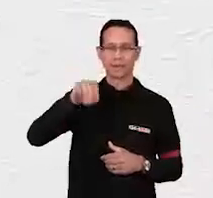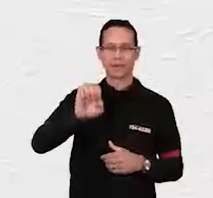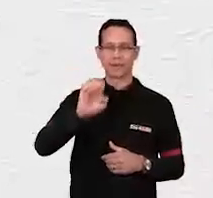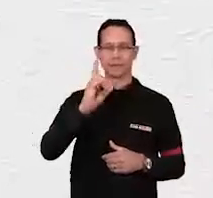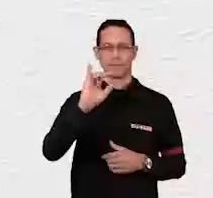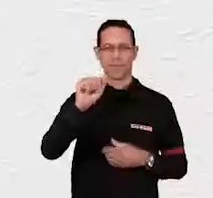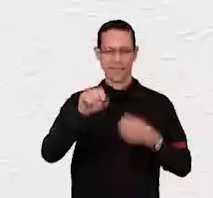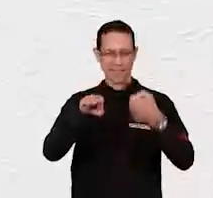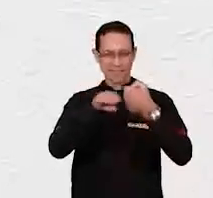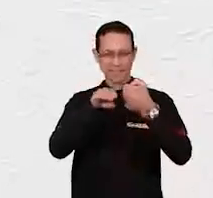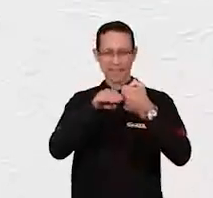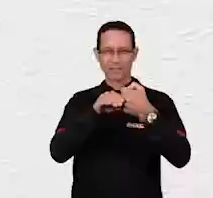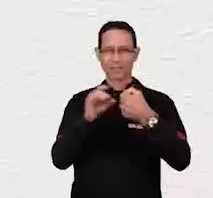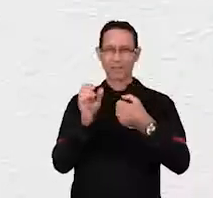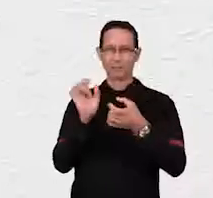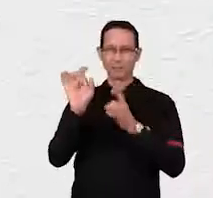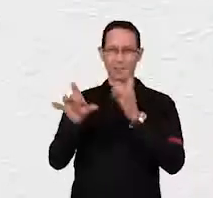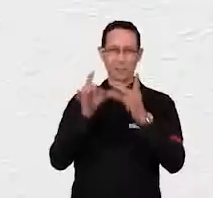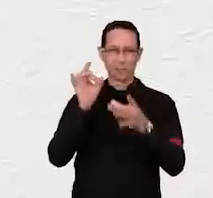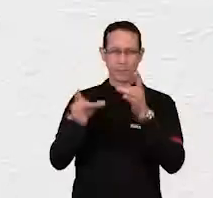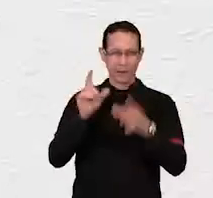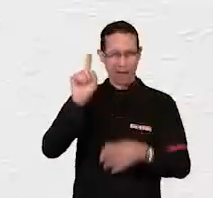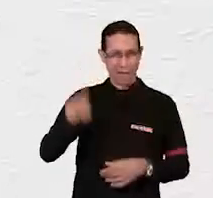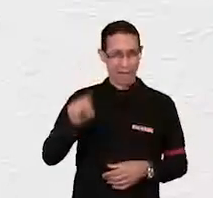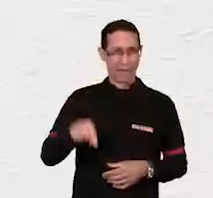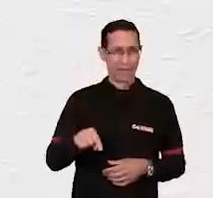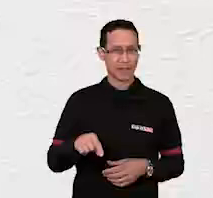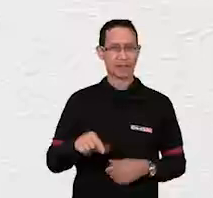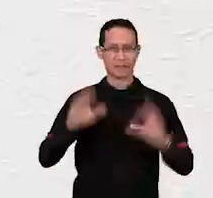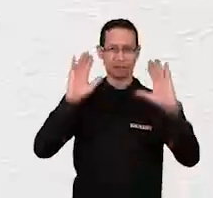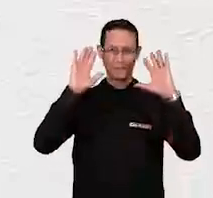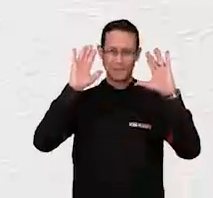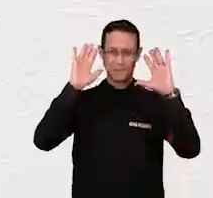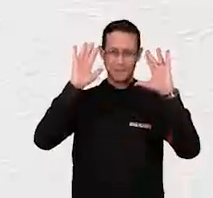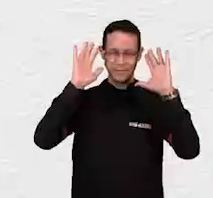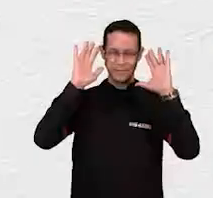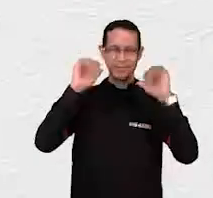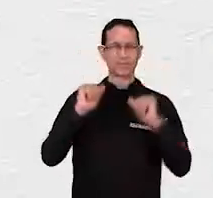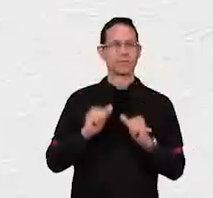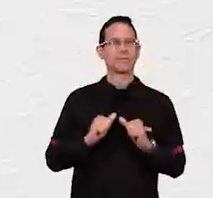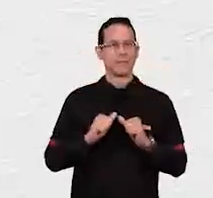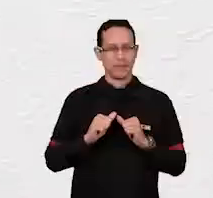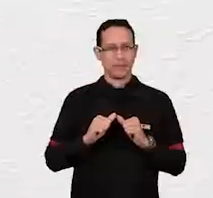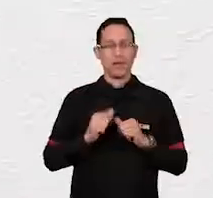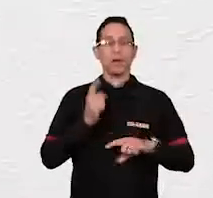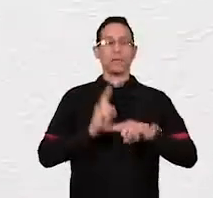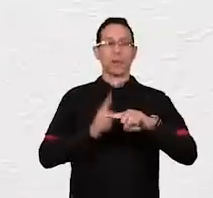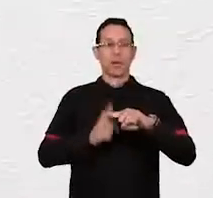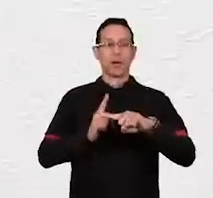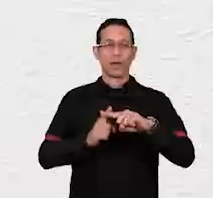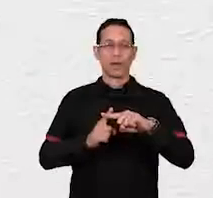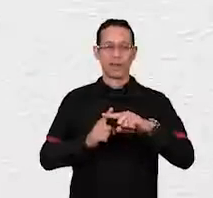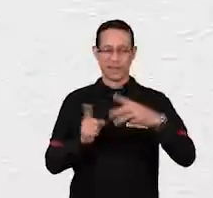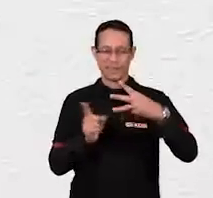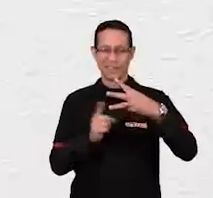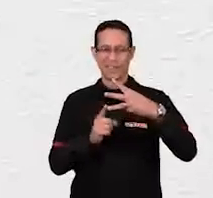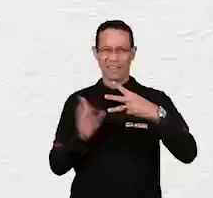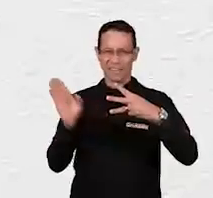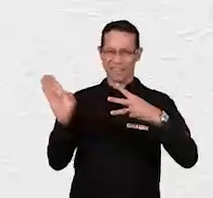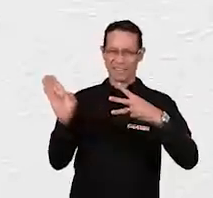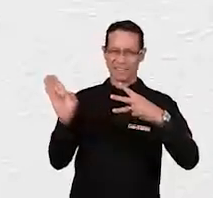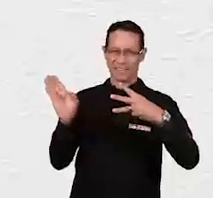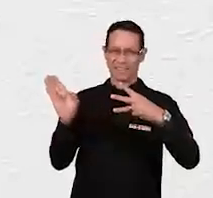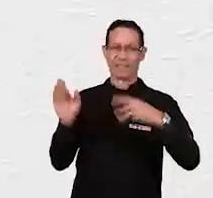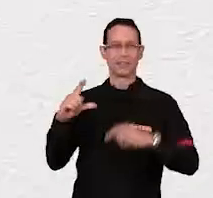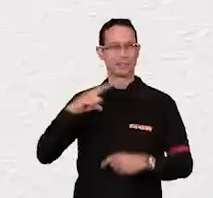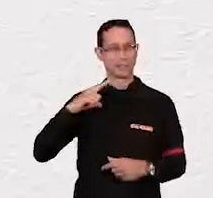essa secreção para fora? Você tem que realmente parar, pensar, especialmente porque braquicefálicos existe uma